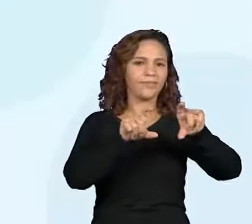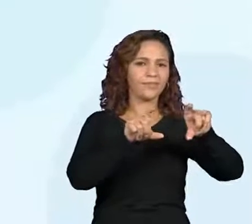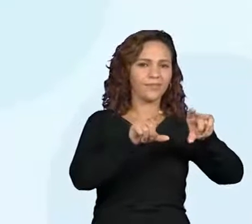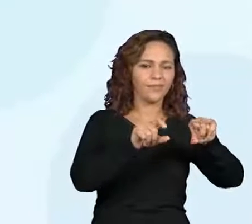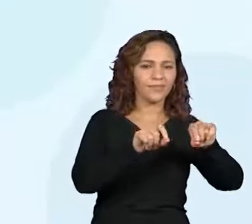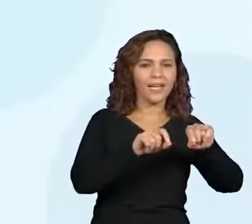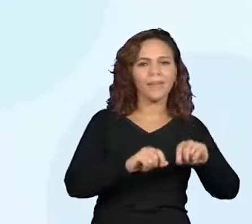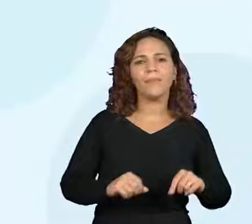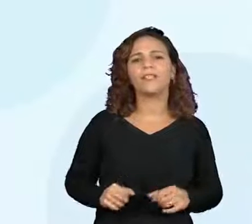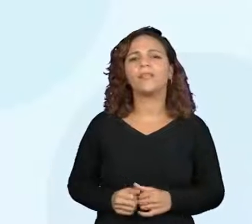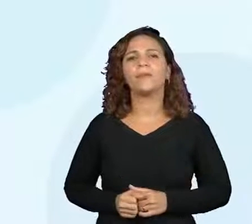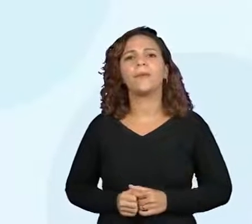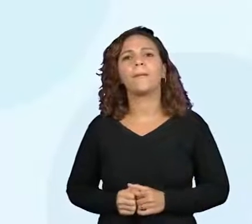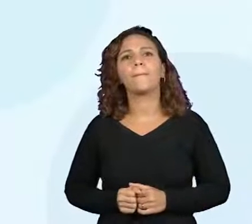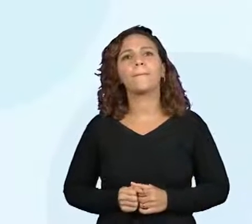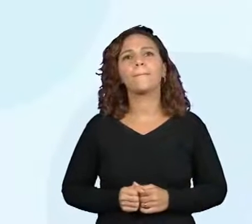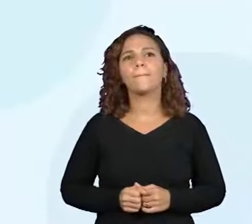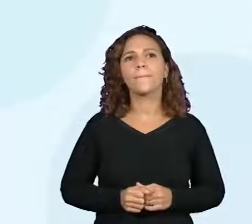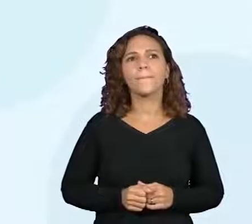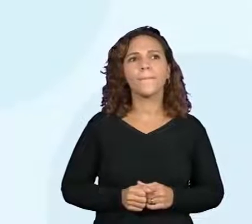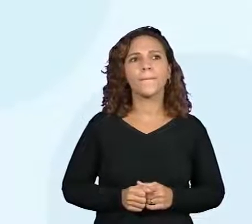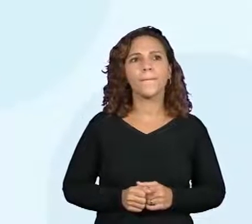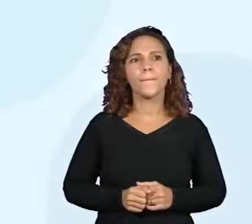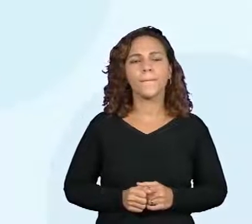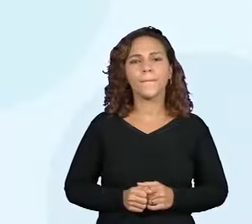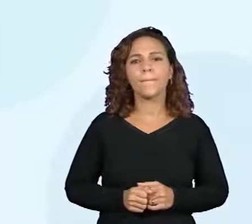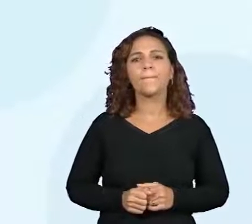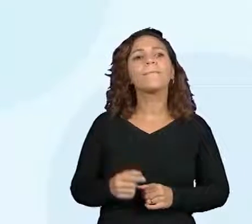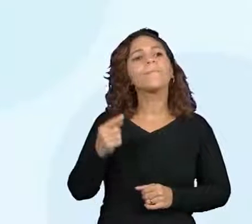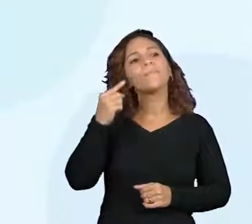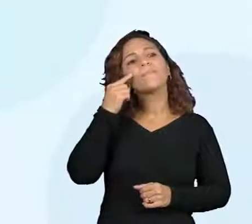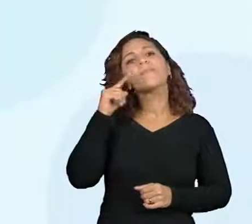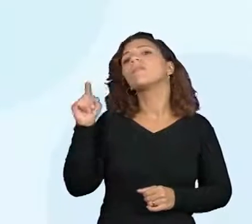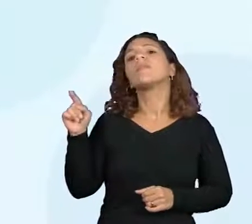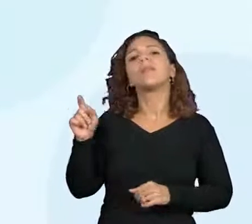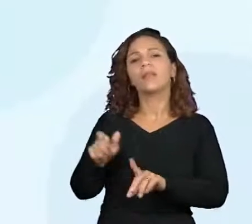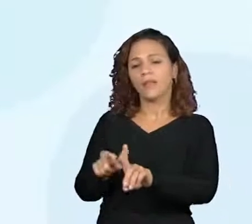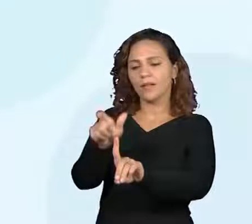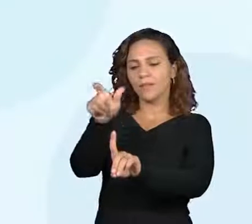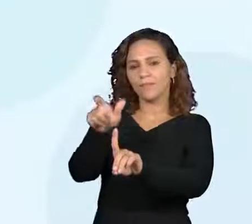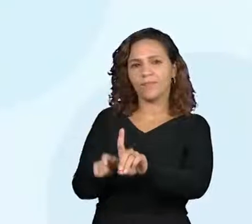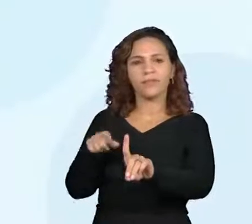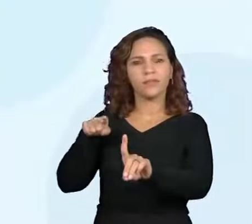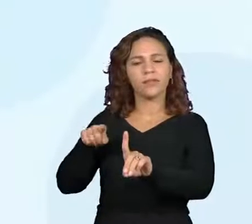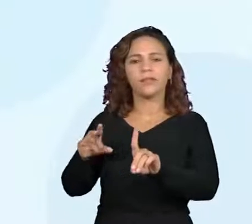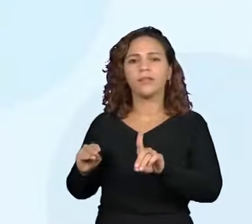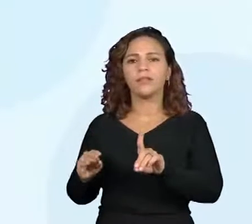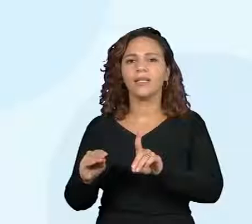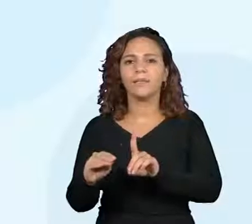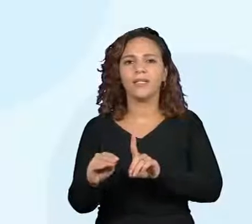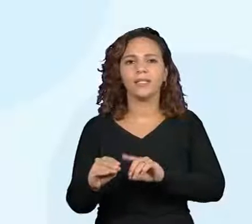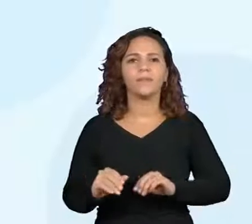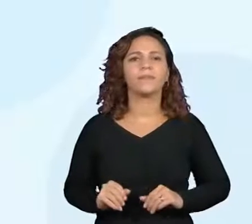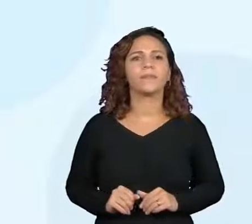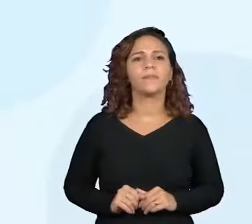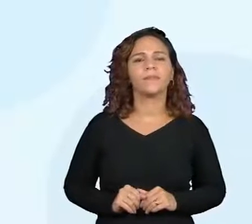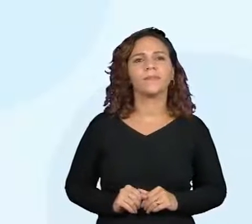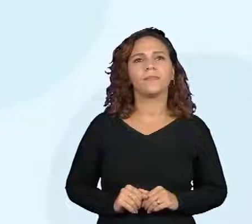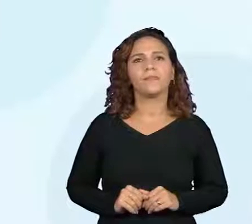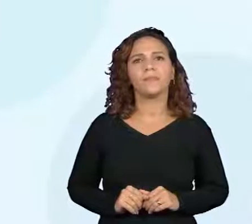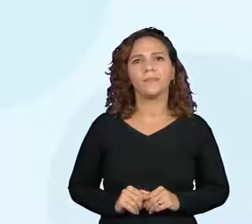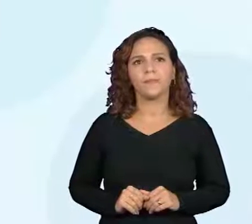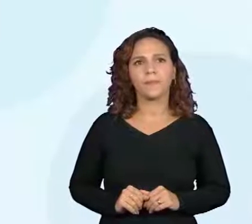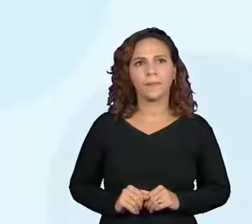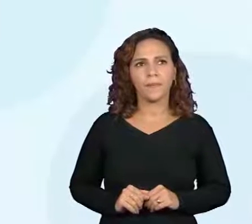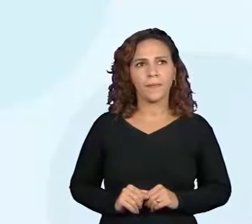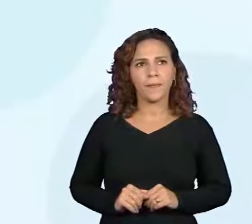de cada quadro. Nesse caso, não é o personagem que está falando. É uma narração, uma